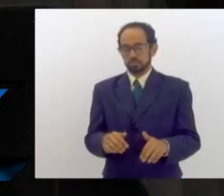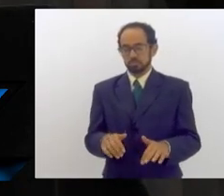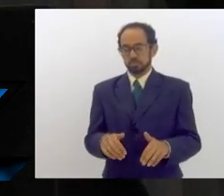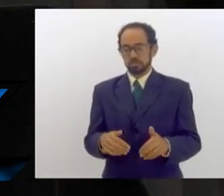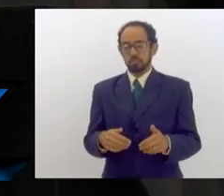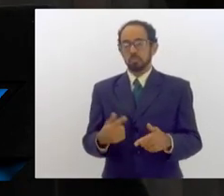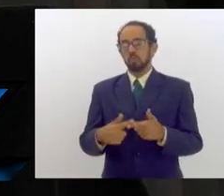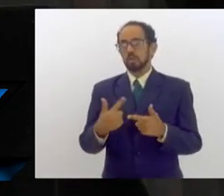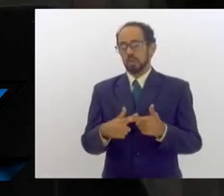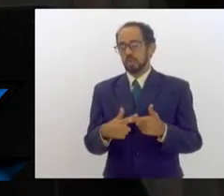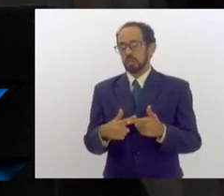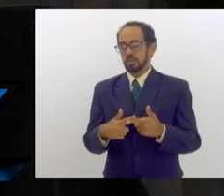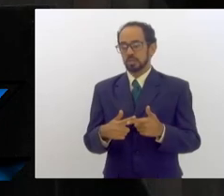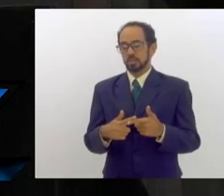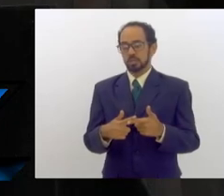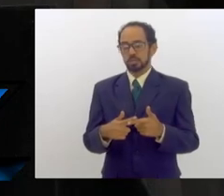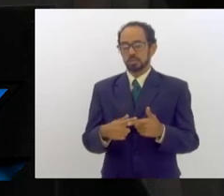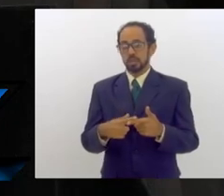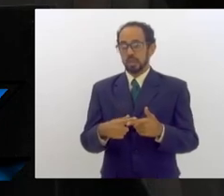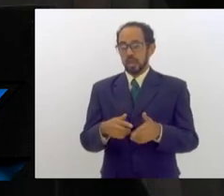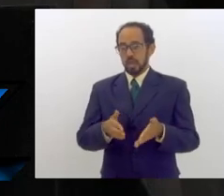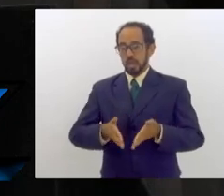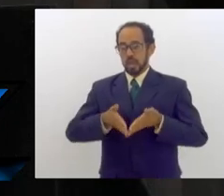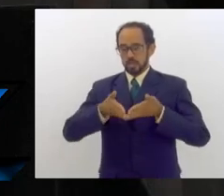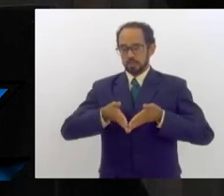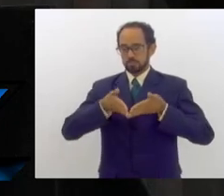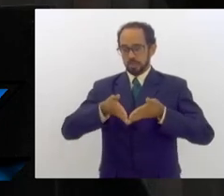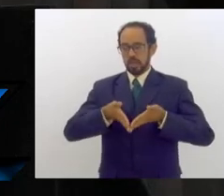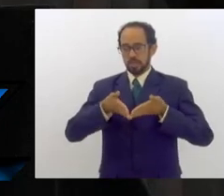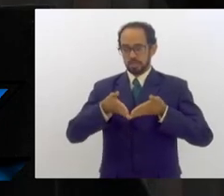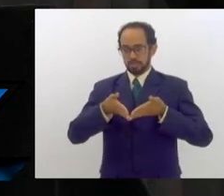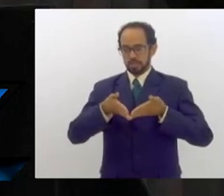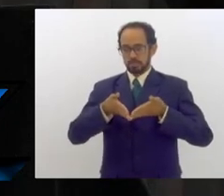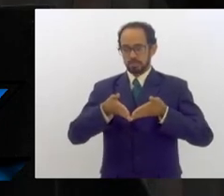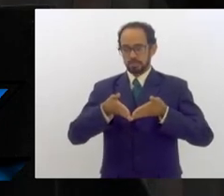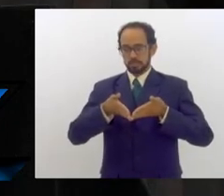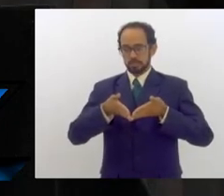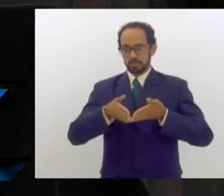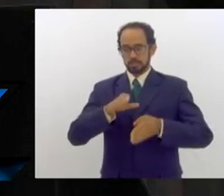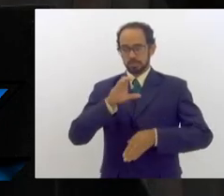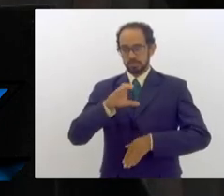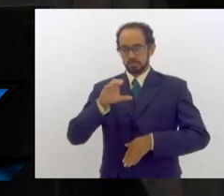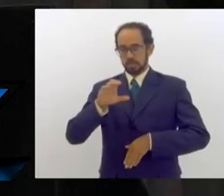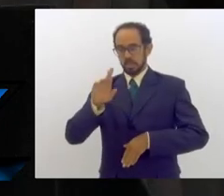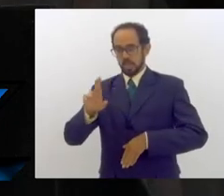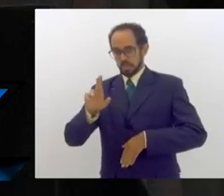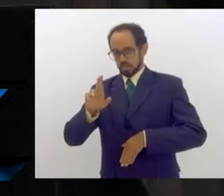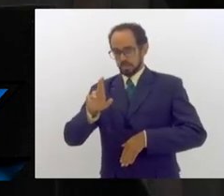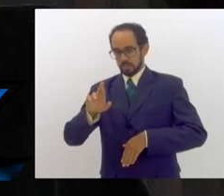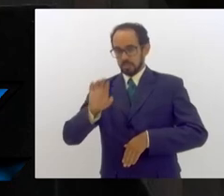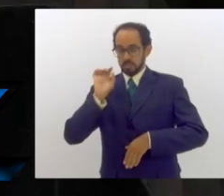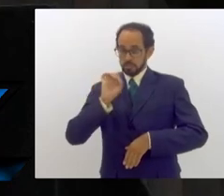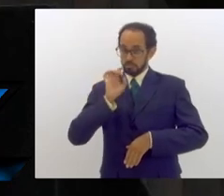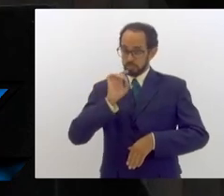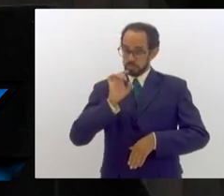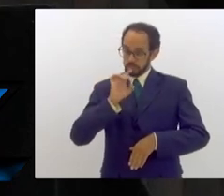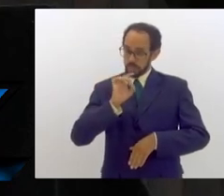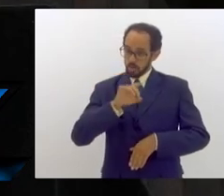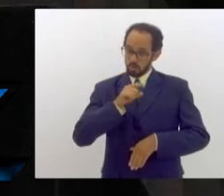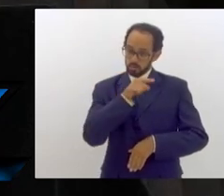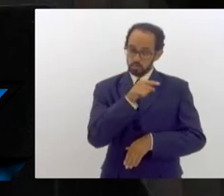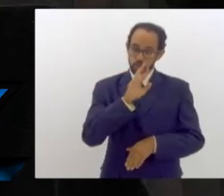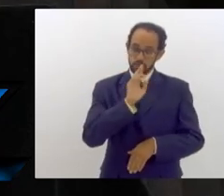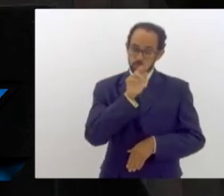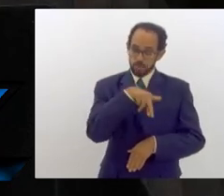porque as barcas a CCR especial que a senhora tem toda razão